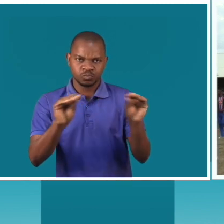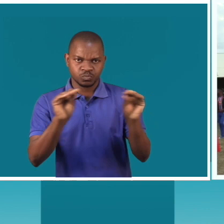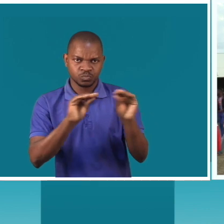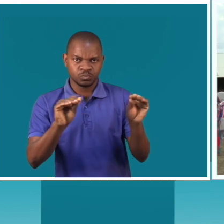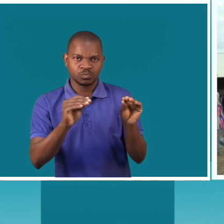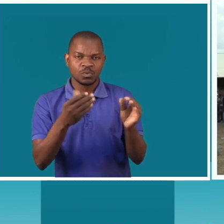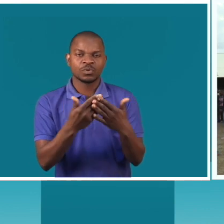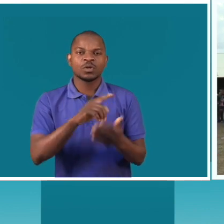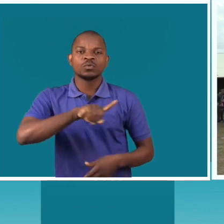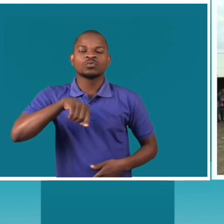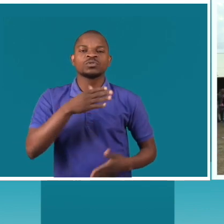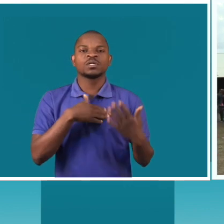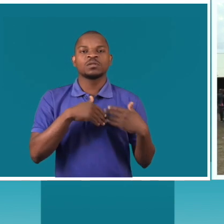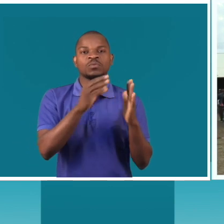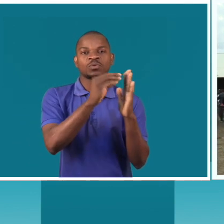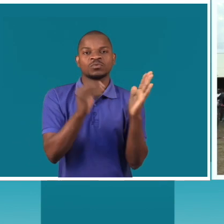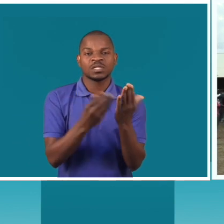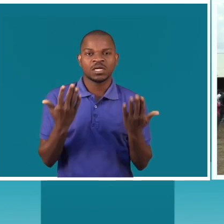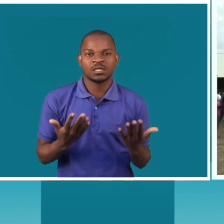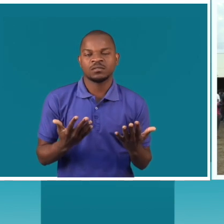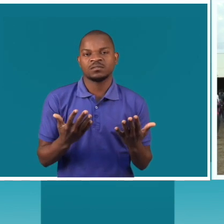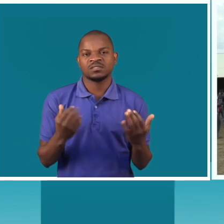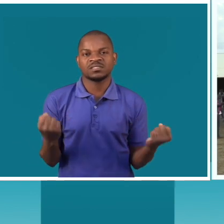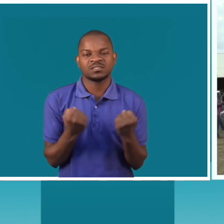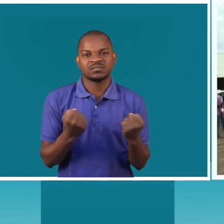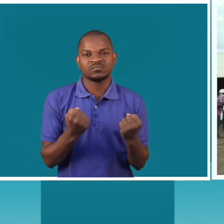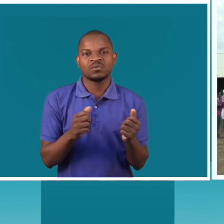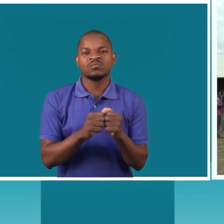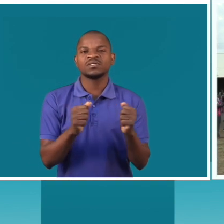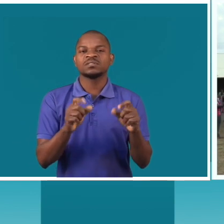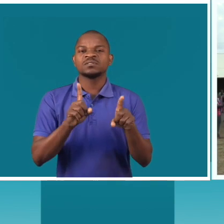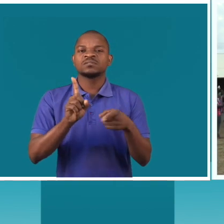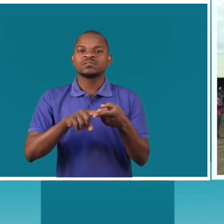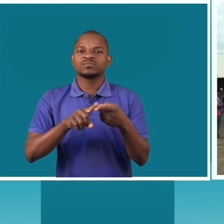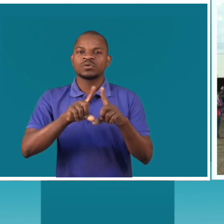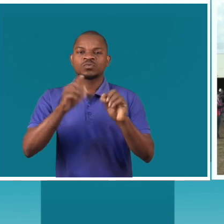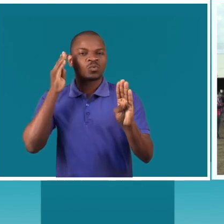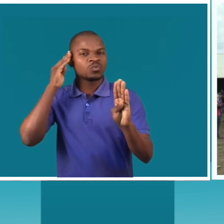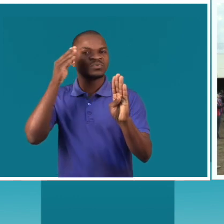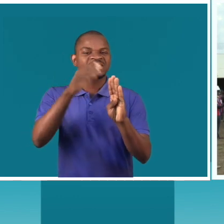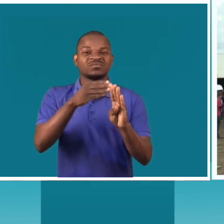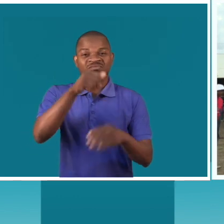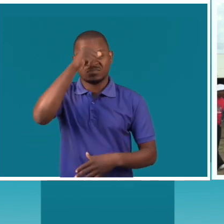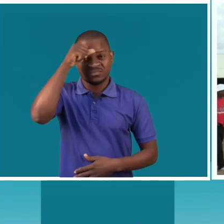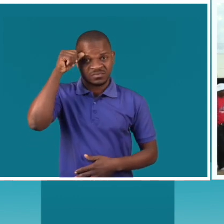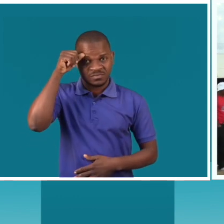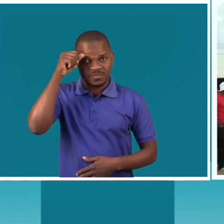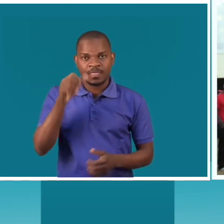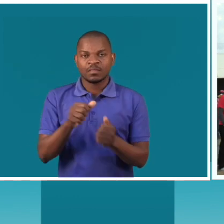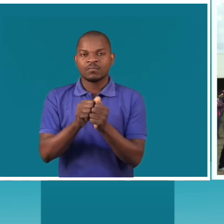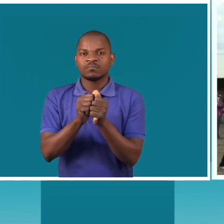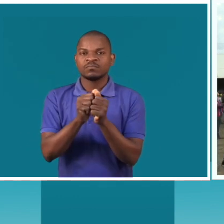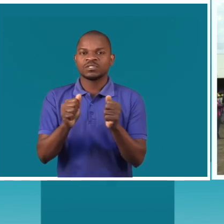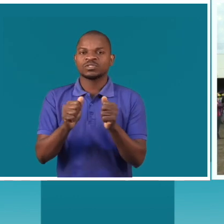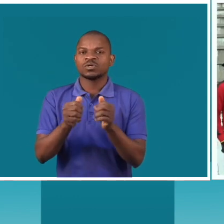formação. Porque nós queremos resultados imediatos. E traçamos objetivos muito acima das nossas